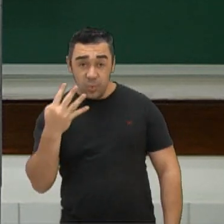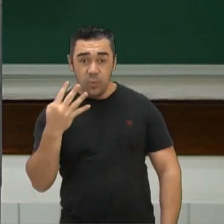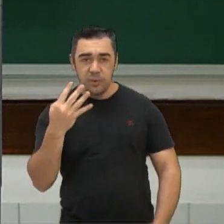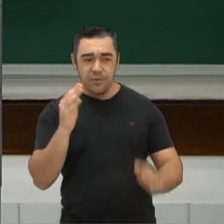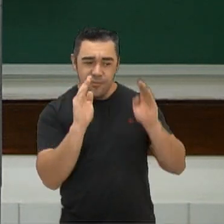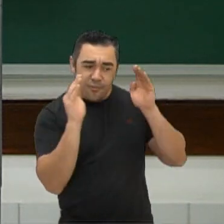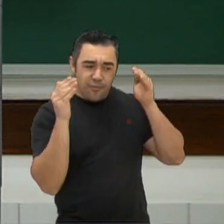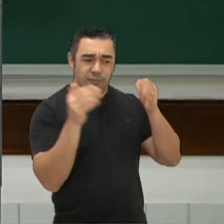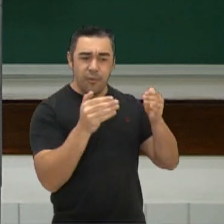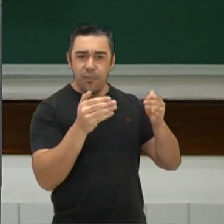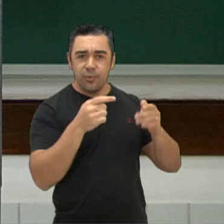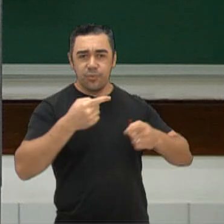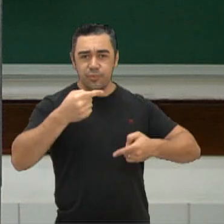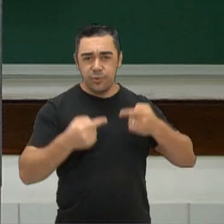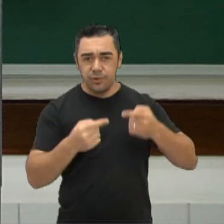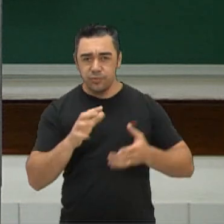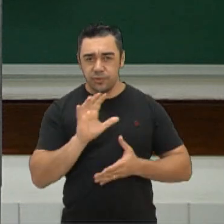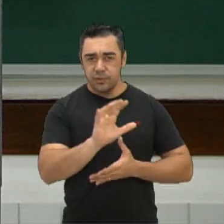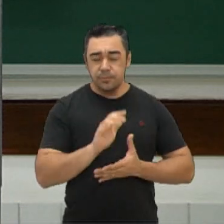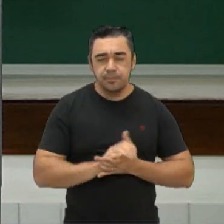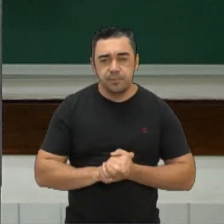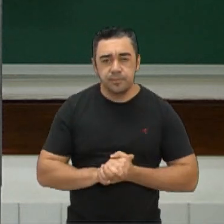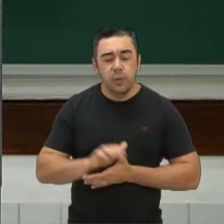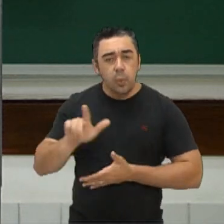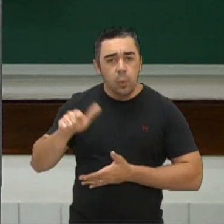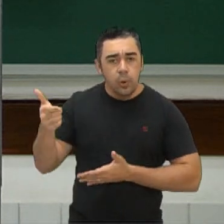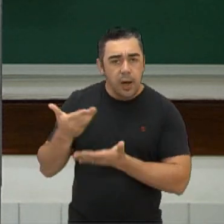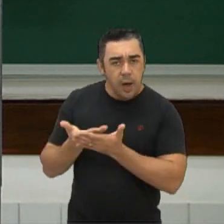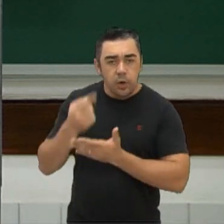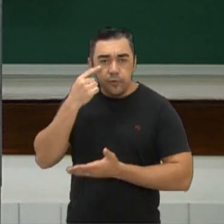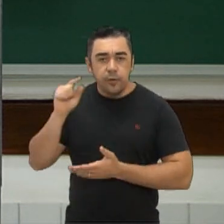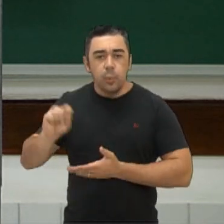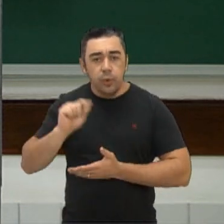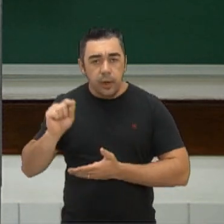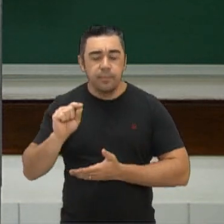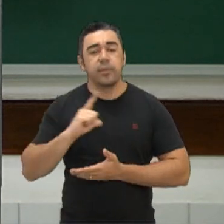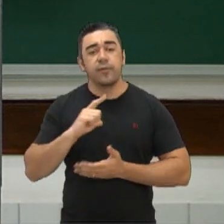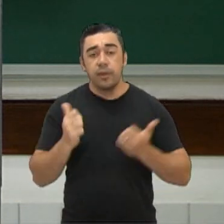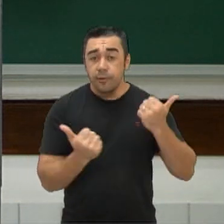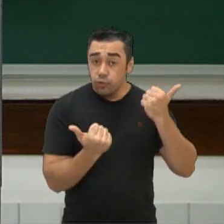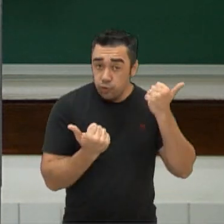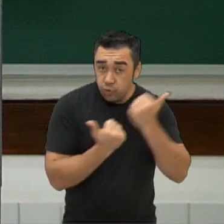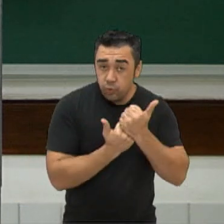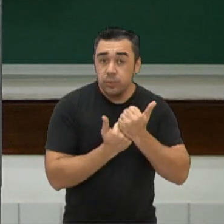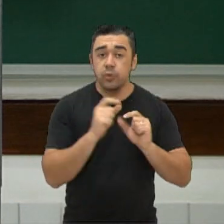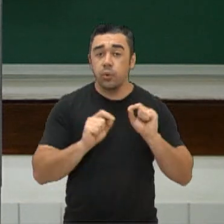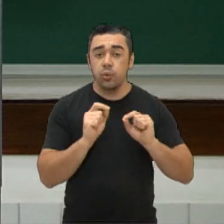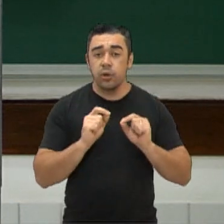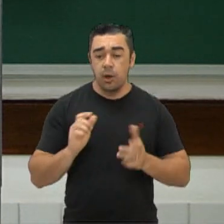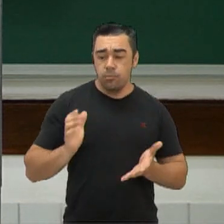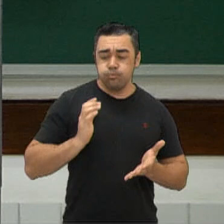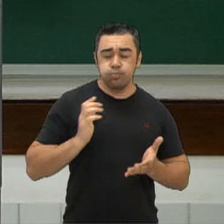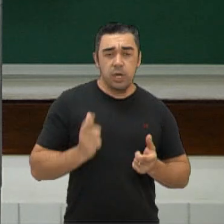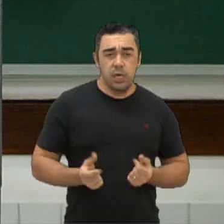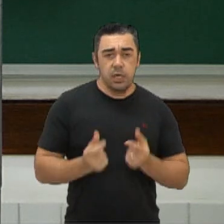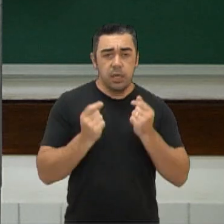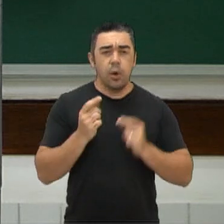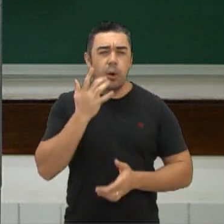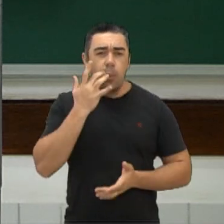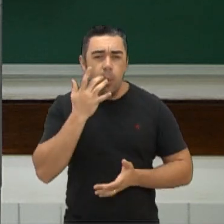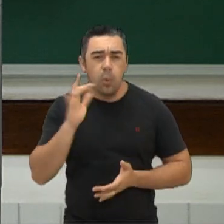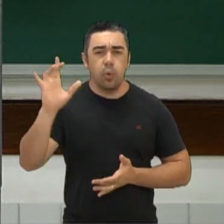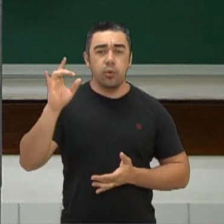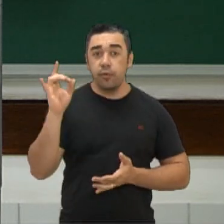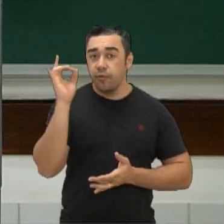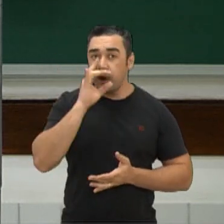política. Nós vimos nas outras aulas também que o café ele vai se tornar a maior riqueza do Brasil, o nosso ouro verde, esse café